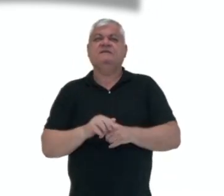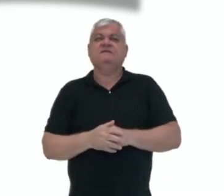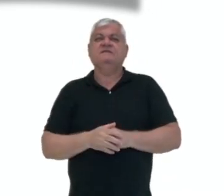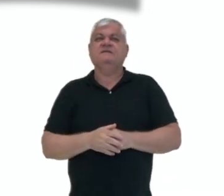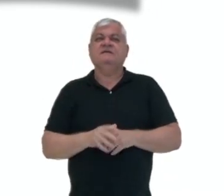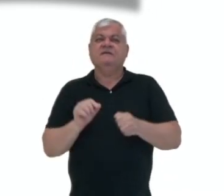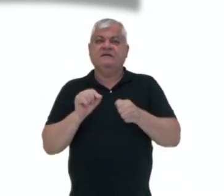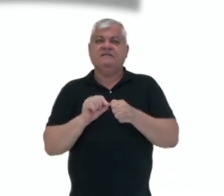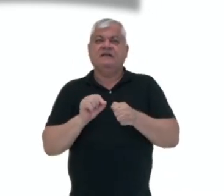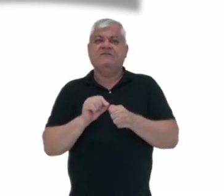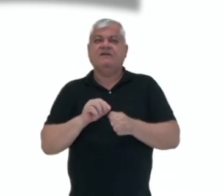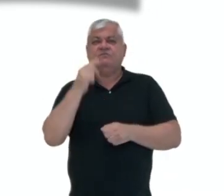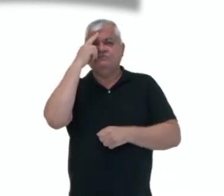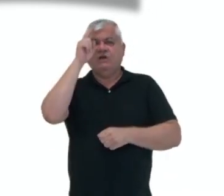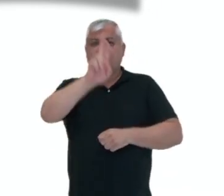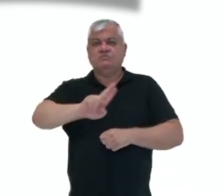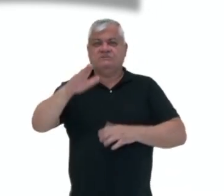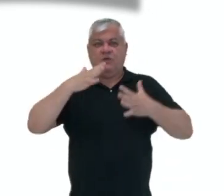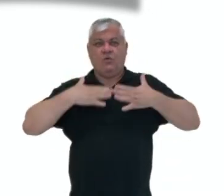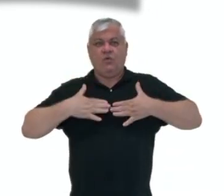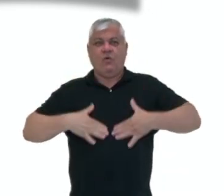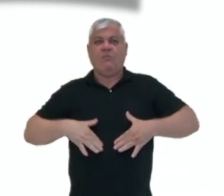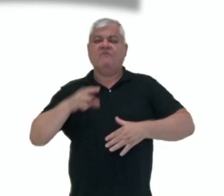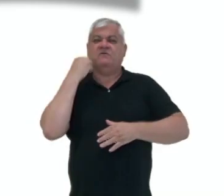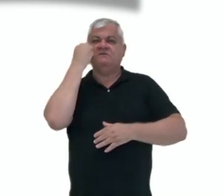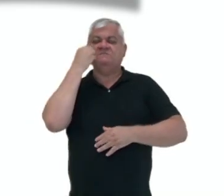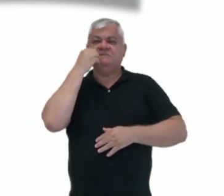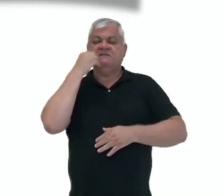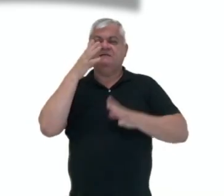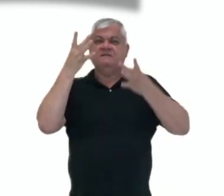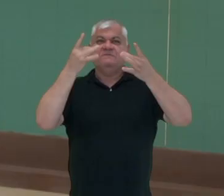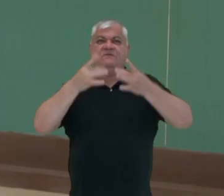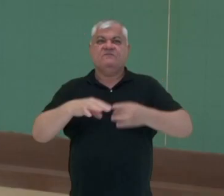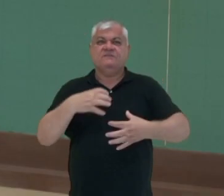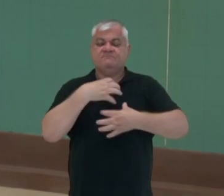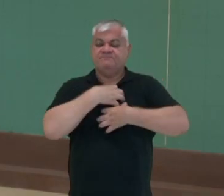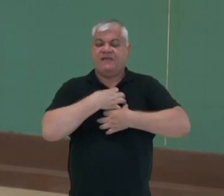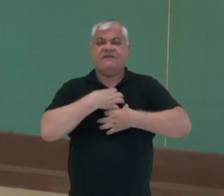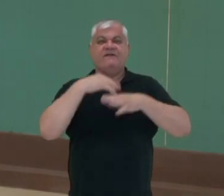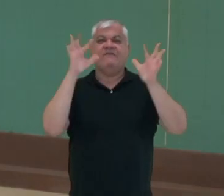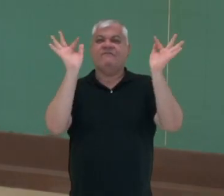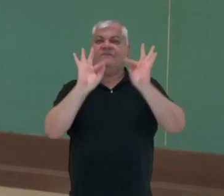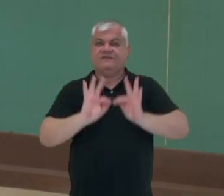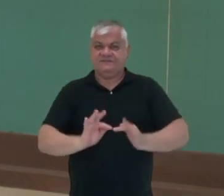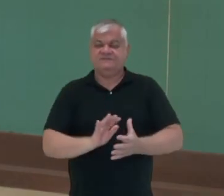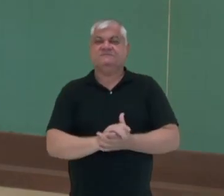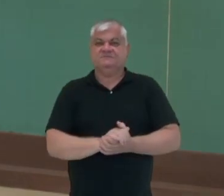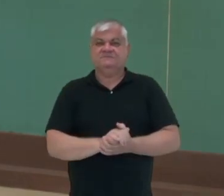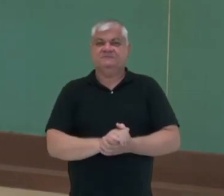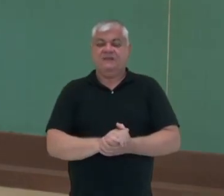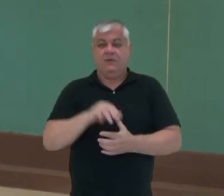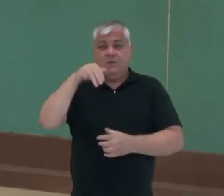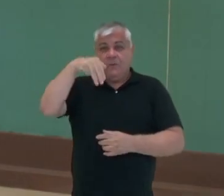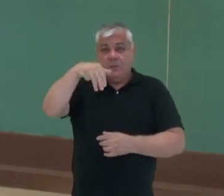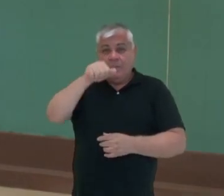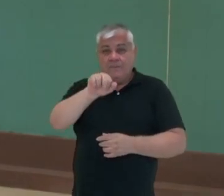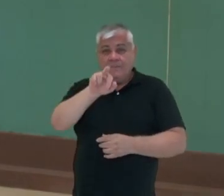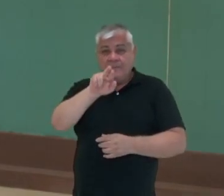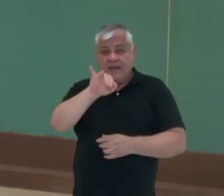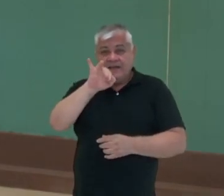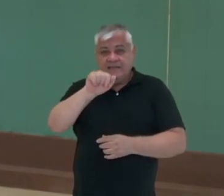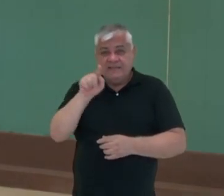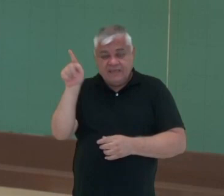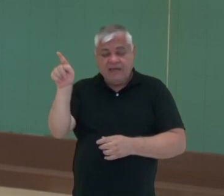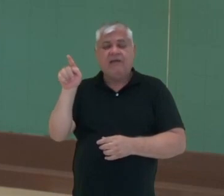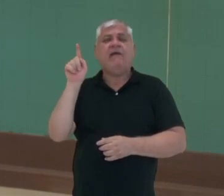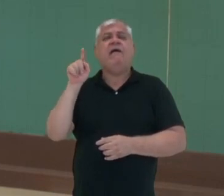que usei meu corpo foi uma experiência profunda, a performance me faz feliz. Primeira coisa, a Marina Abramović, gente, ela era uma pessoa